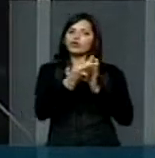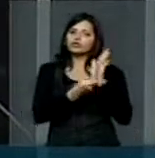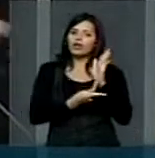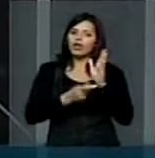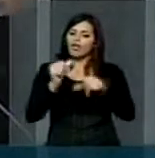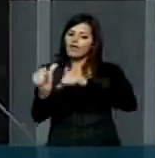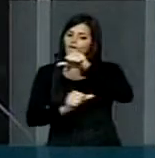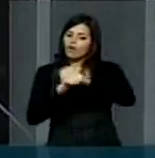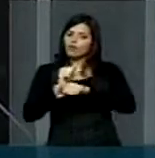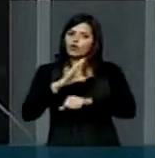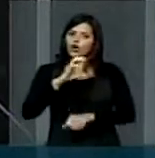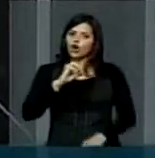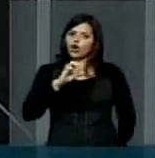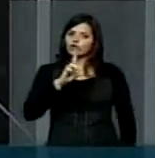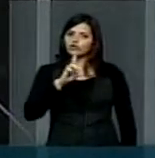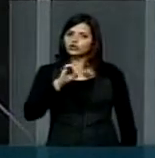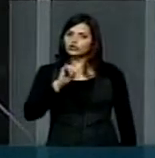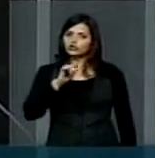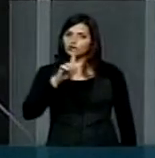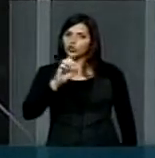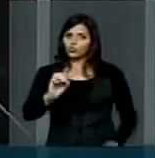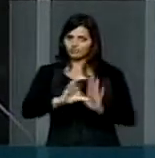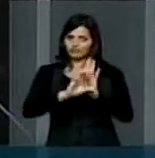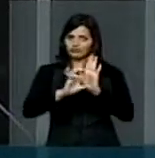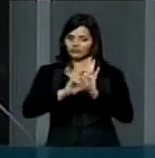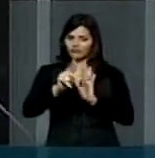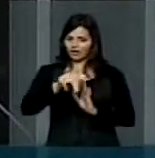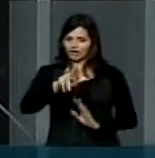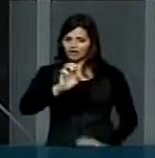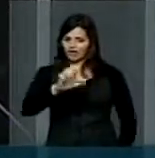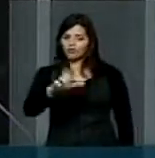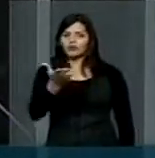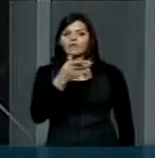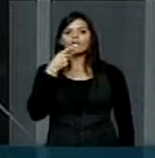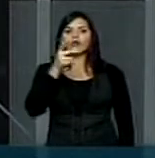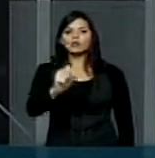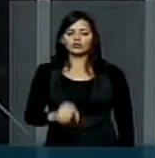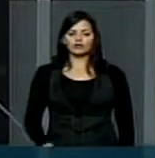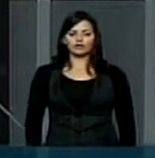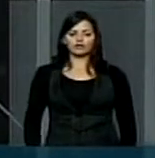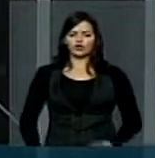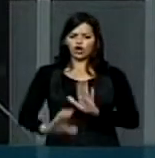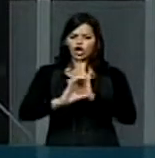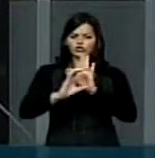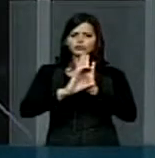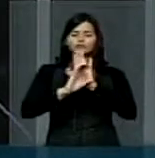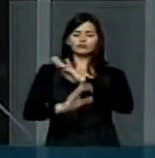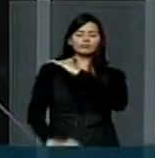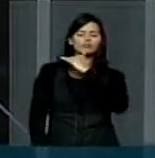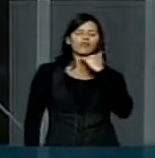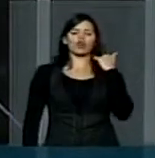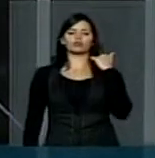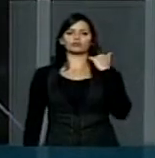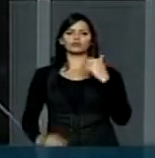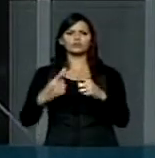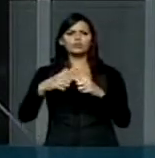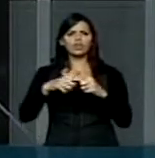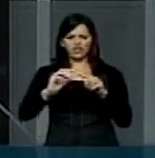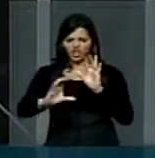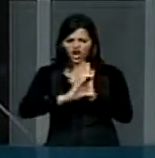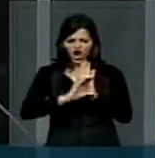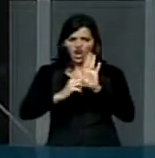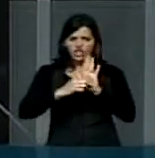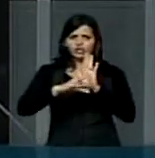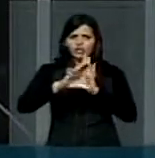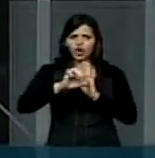de reforma do Código Penal, quero chamar, deputado Luiz Couto, Código da Morte, porque é isso o